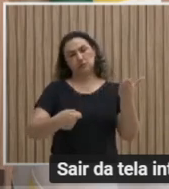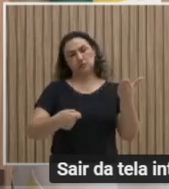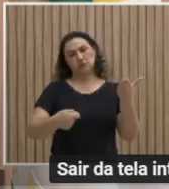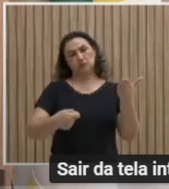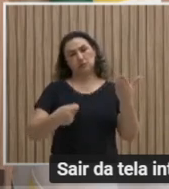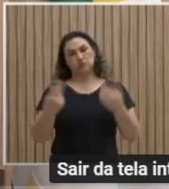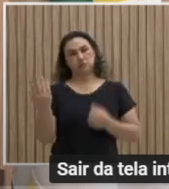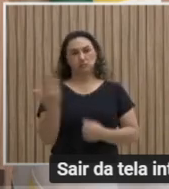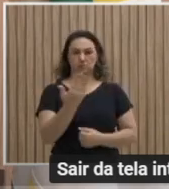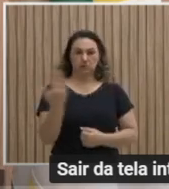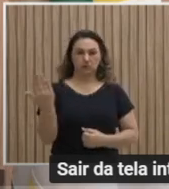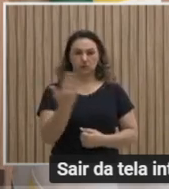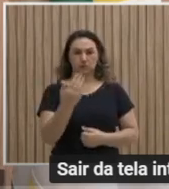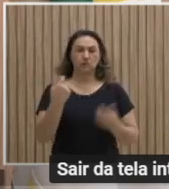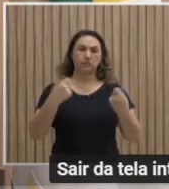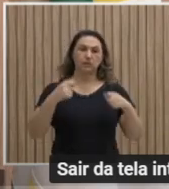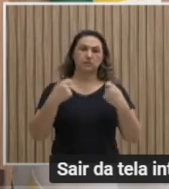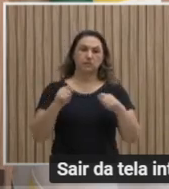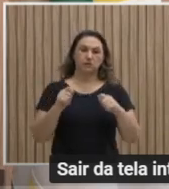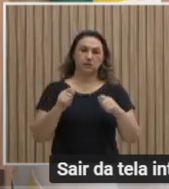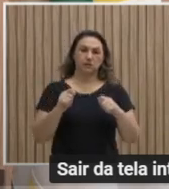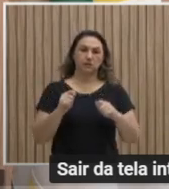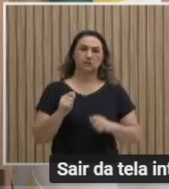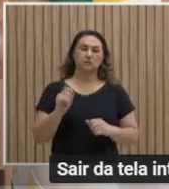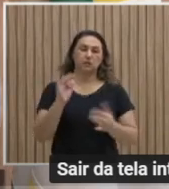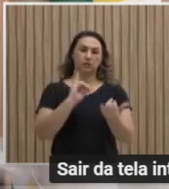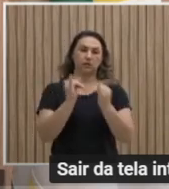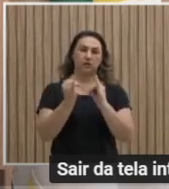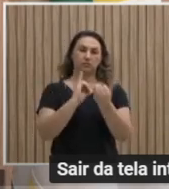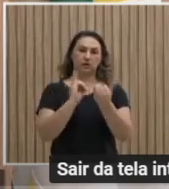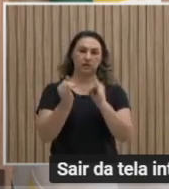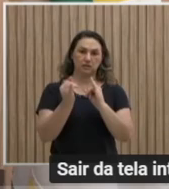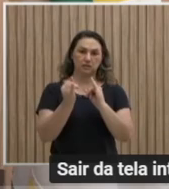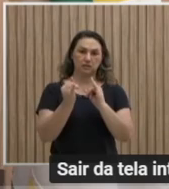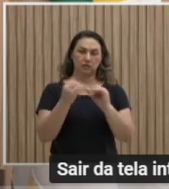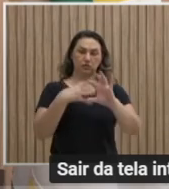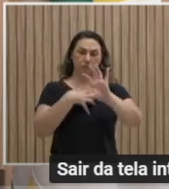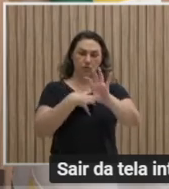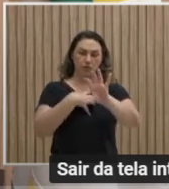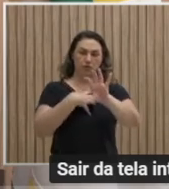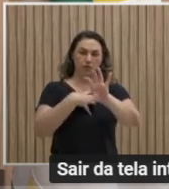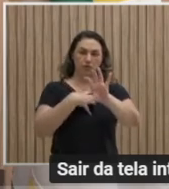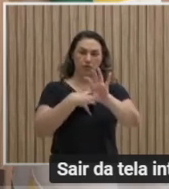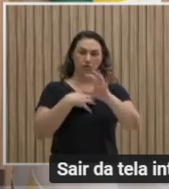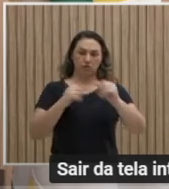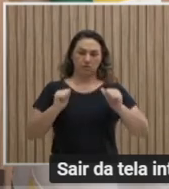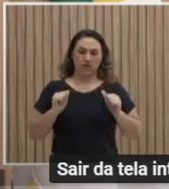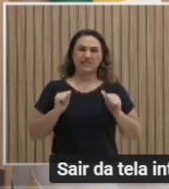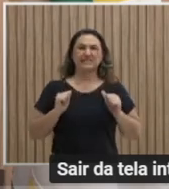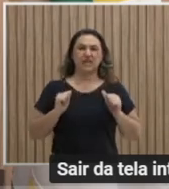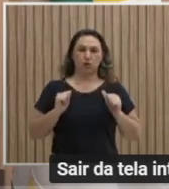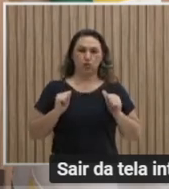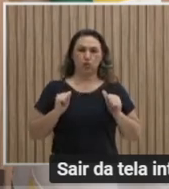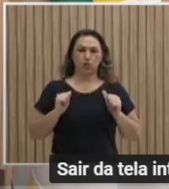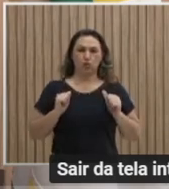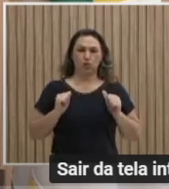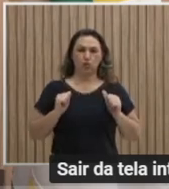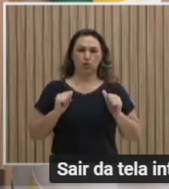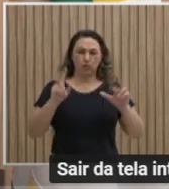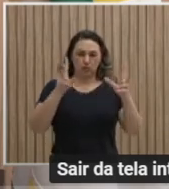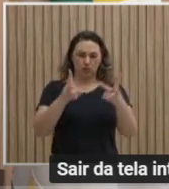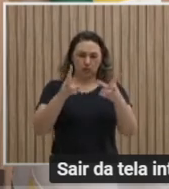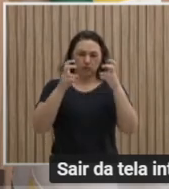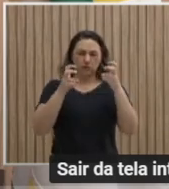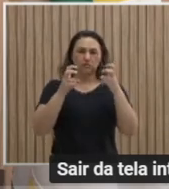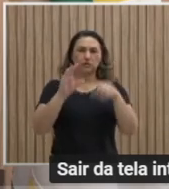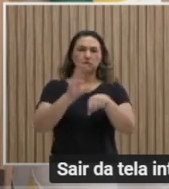partes necessita de um exame e avaliação Imparcial é independente observando os princípios